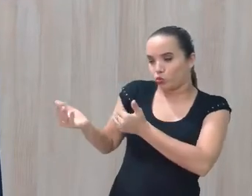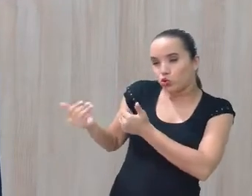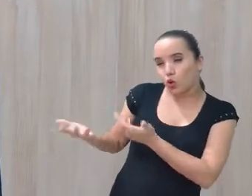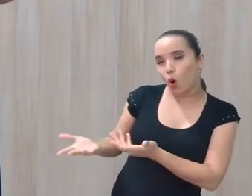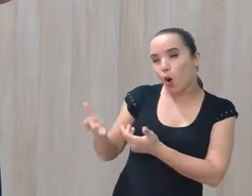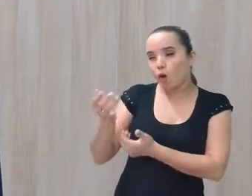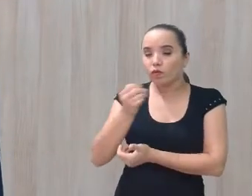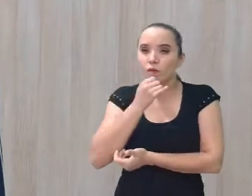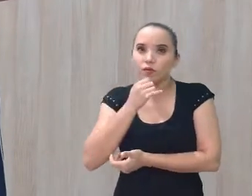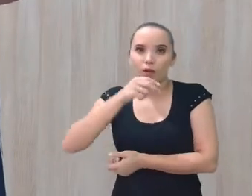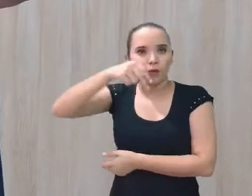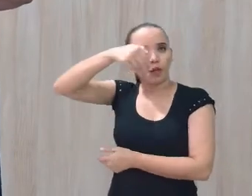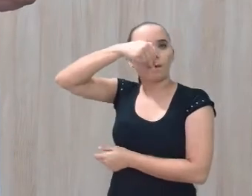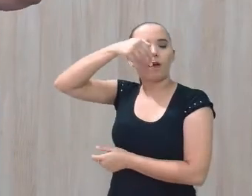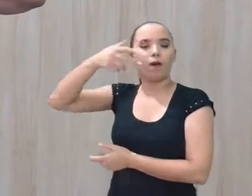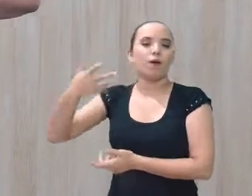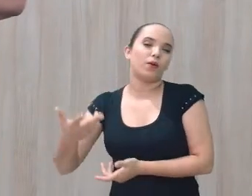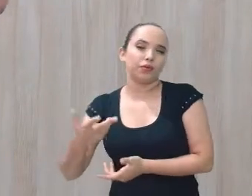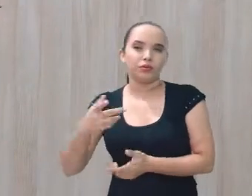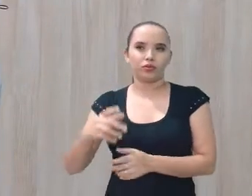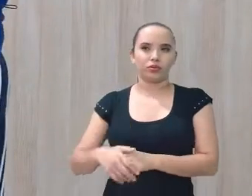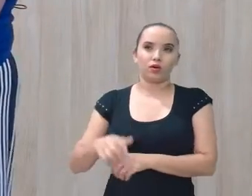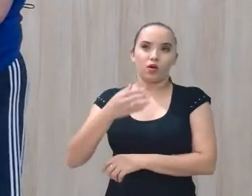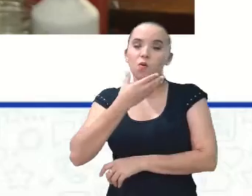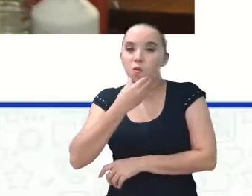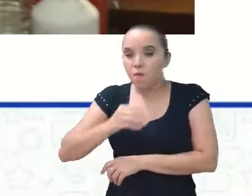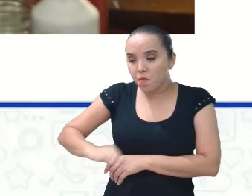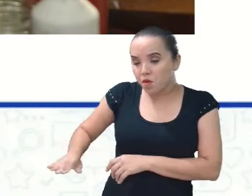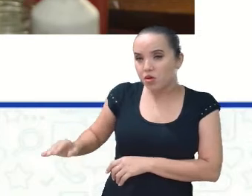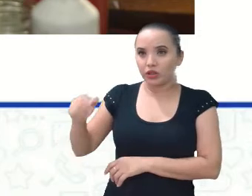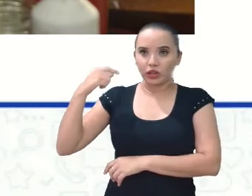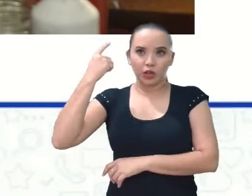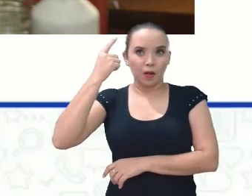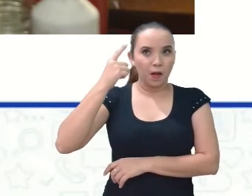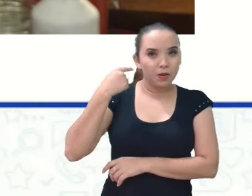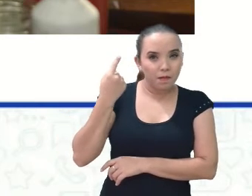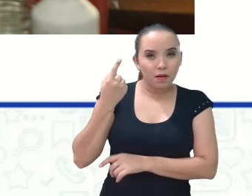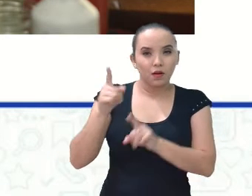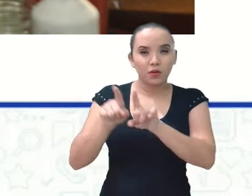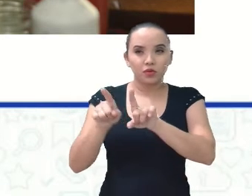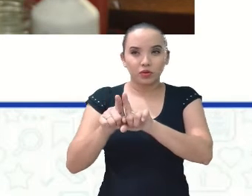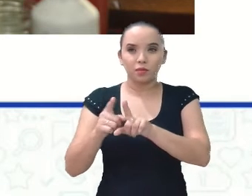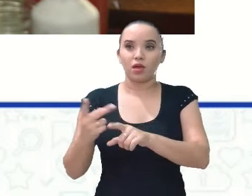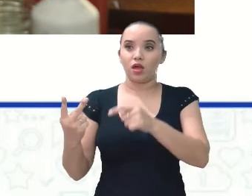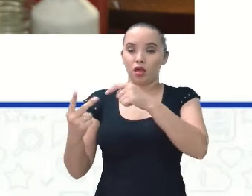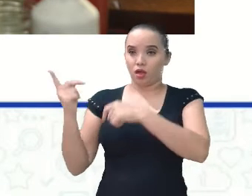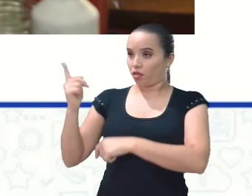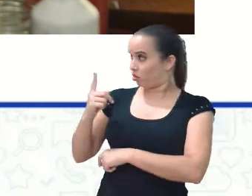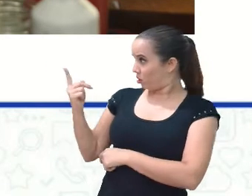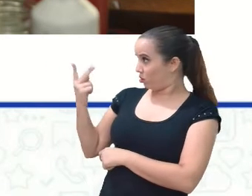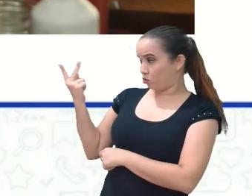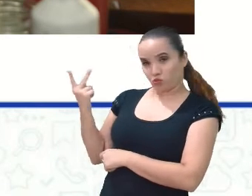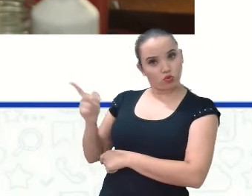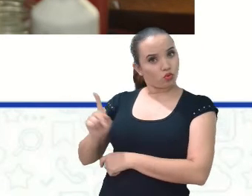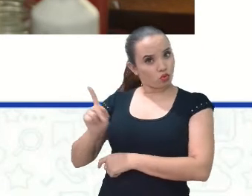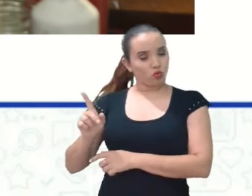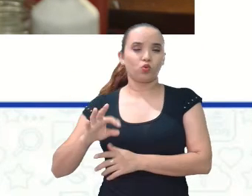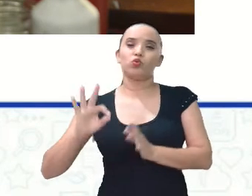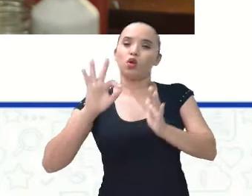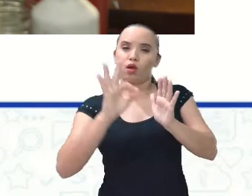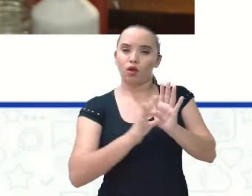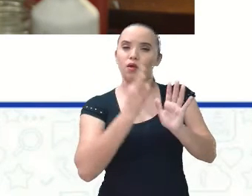da Mônica, do Menino Maluquinho, né? Vocês estão vendo aí o Maurício de Souza e o Ziraldo, que são dois nomes muito importantes